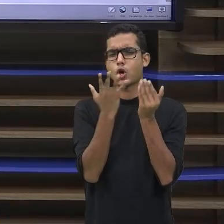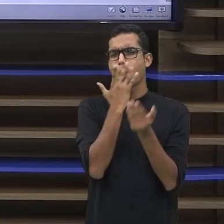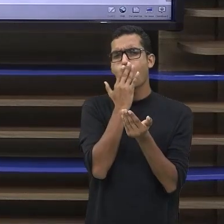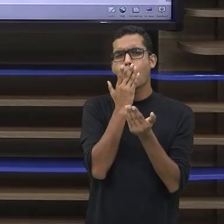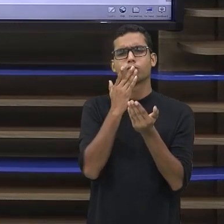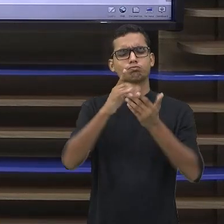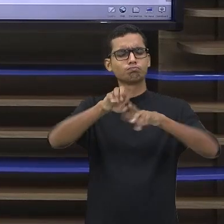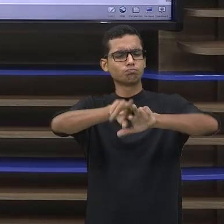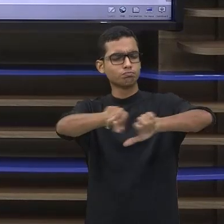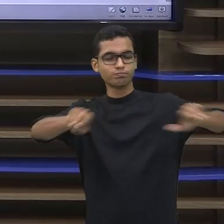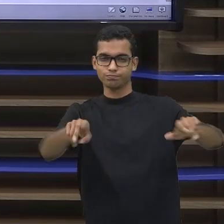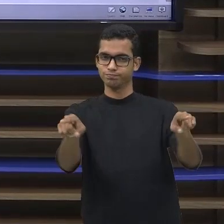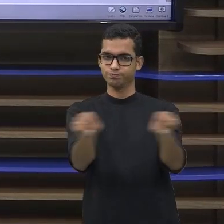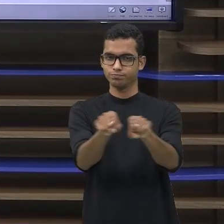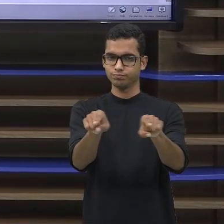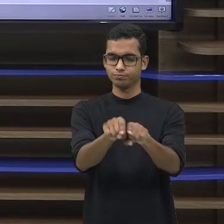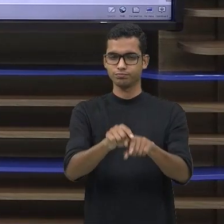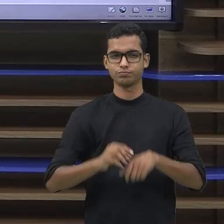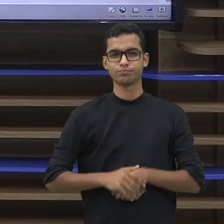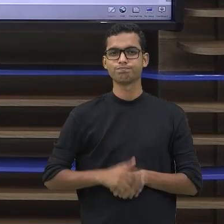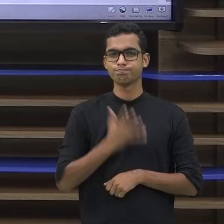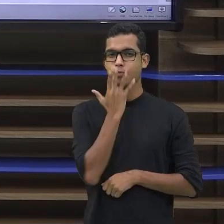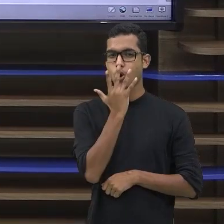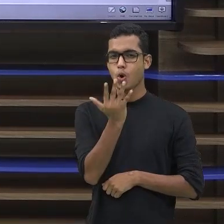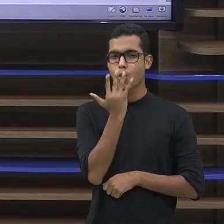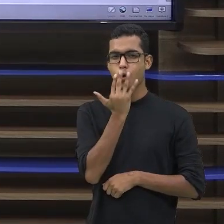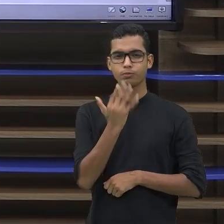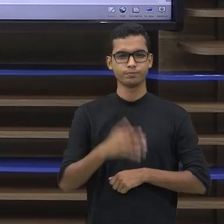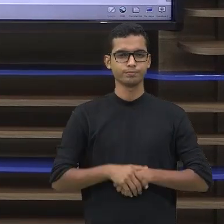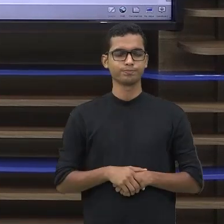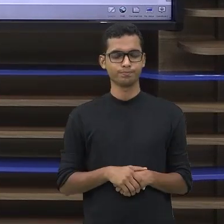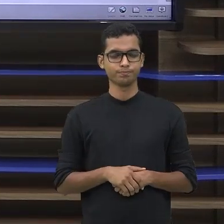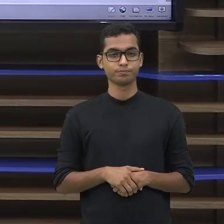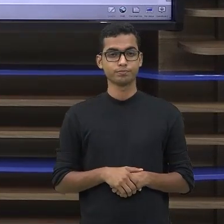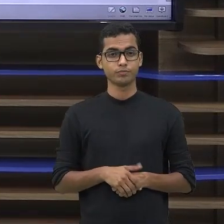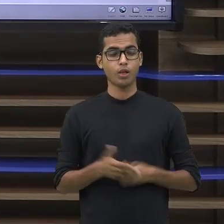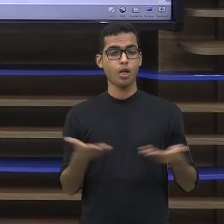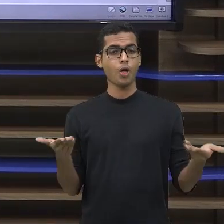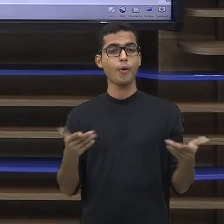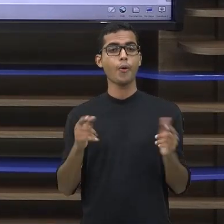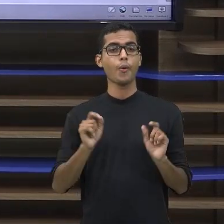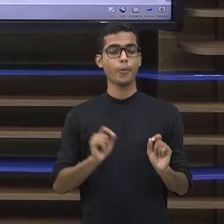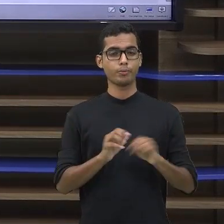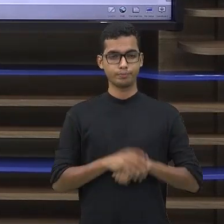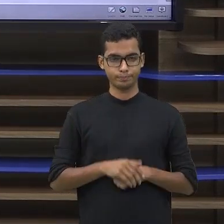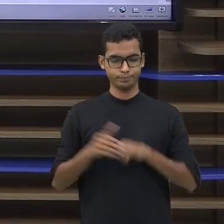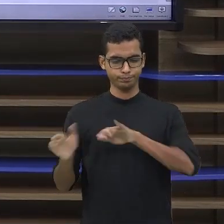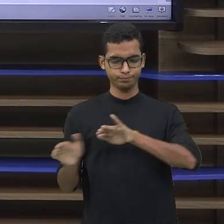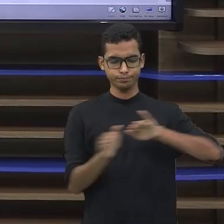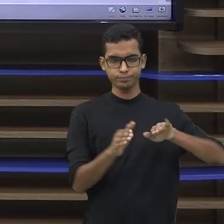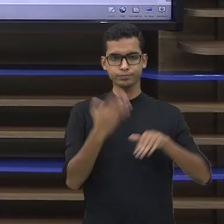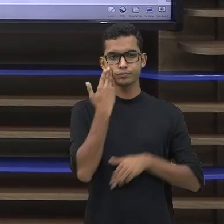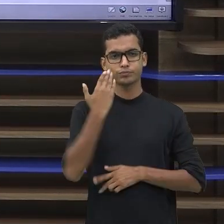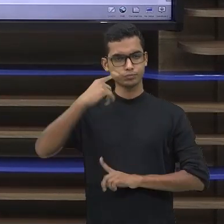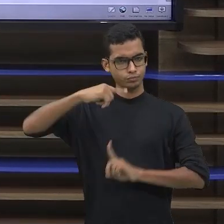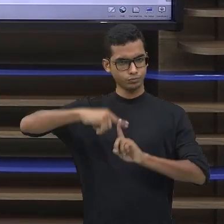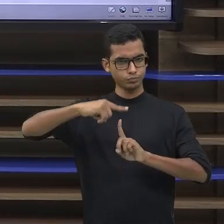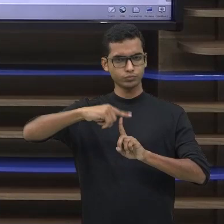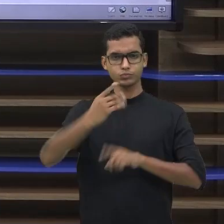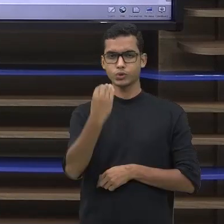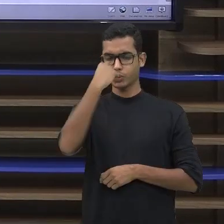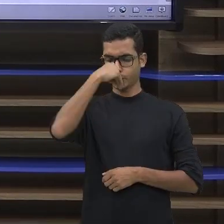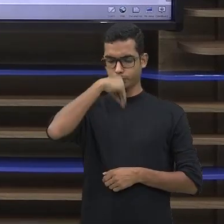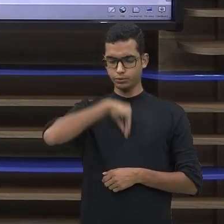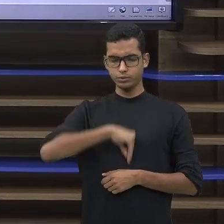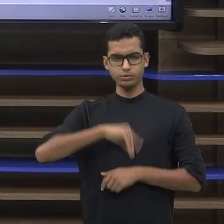vamos lá. Só para a gente ter aí, vamos continuar vendo os tipos de sistema digestório ou de digestão que realizam